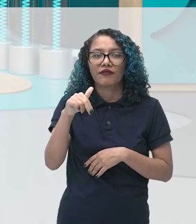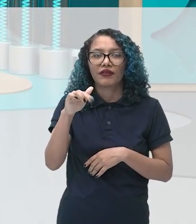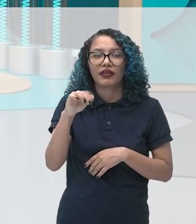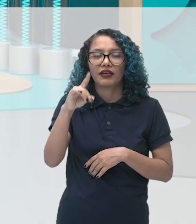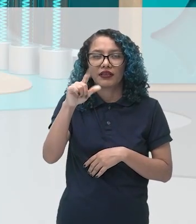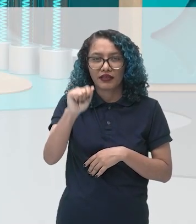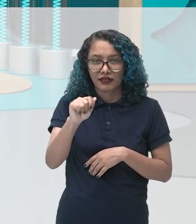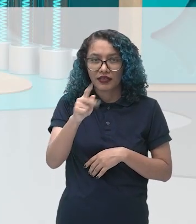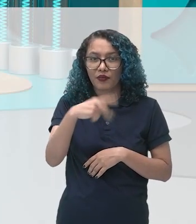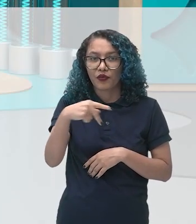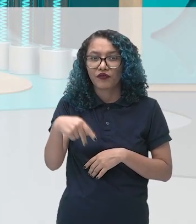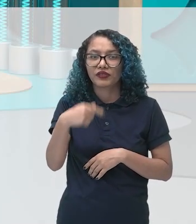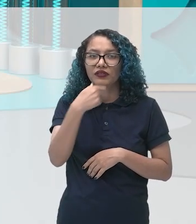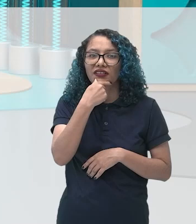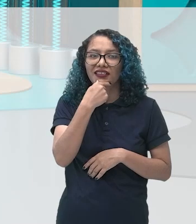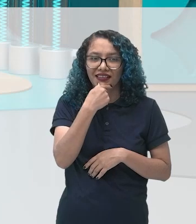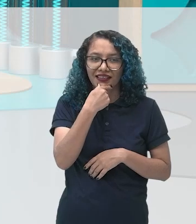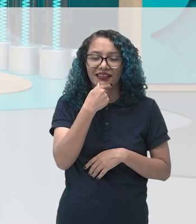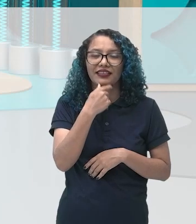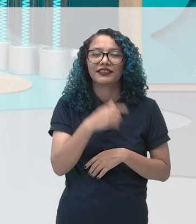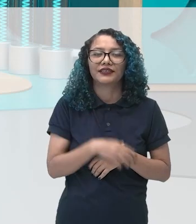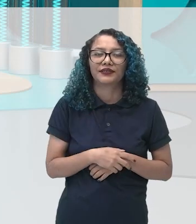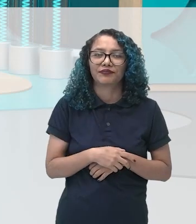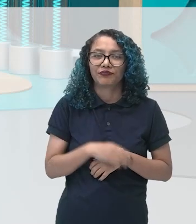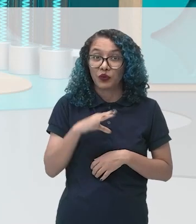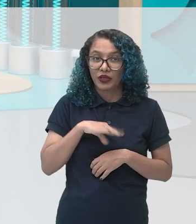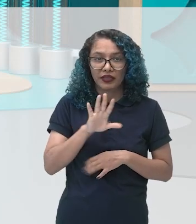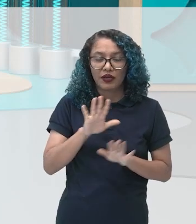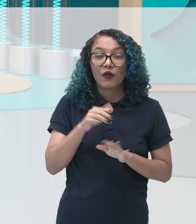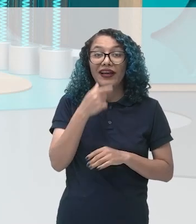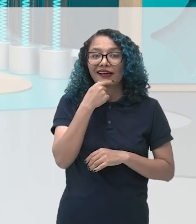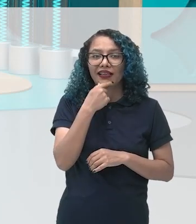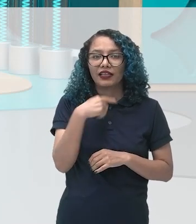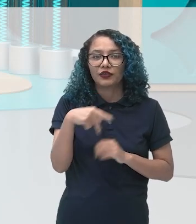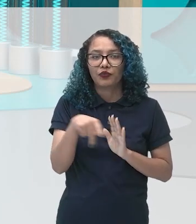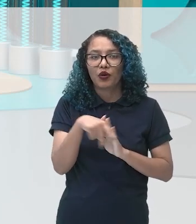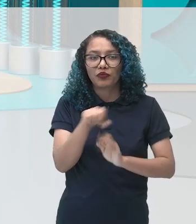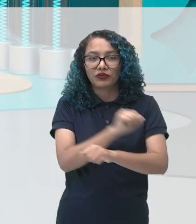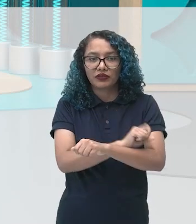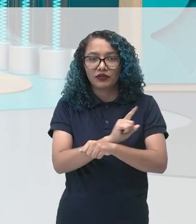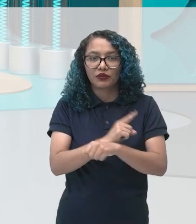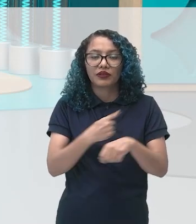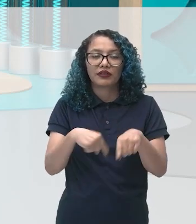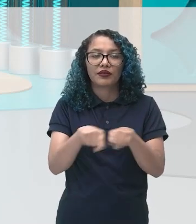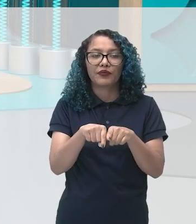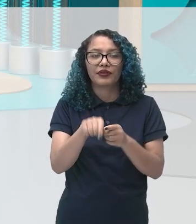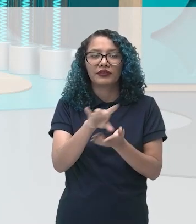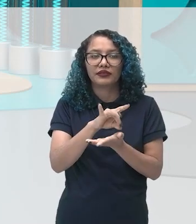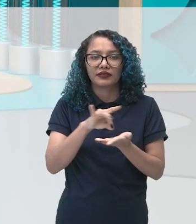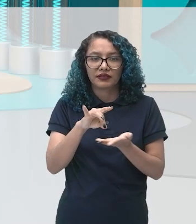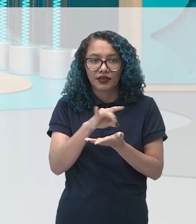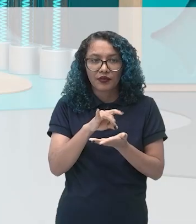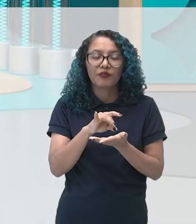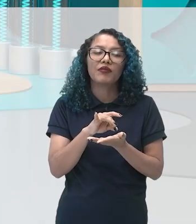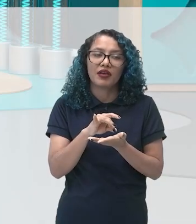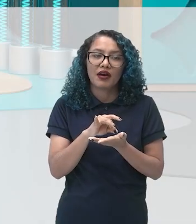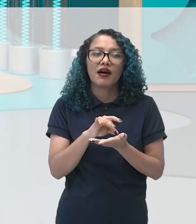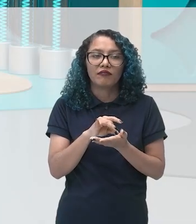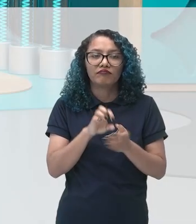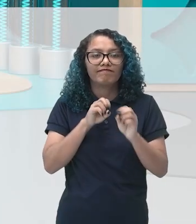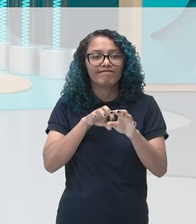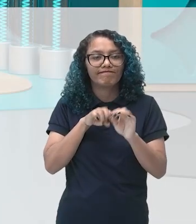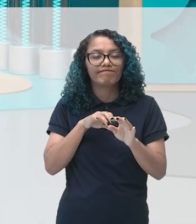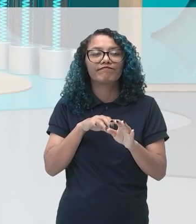aqui inserindo a portuguesa, mas é inglesa, da SEDUC e do CEMEAN, desenvolvendo ensino mediado por